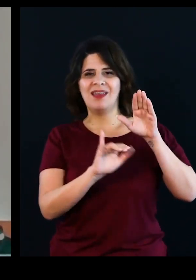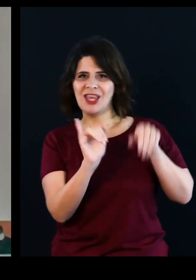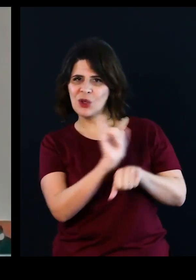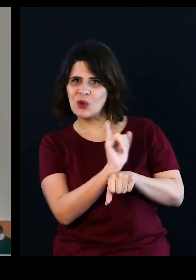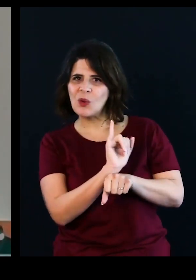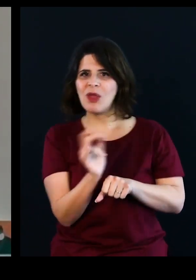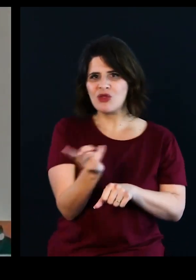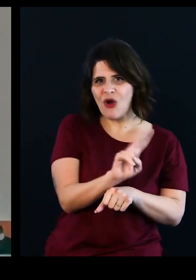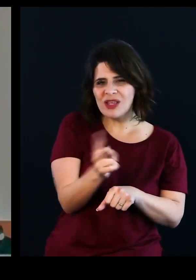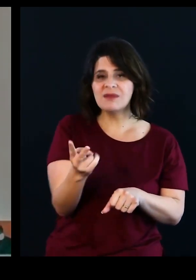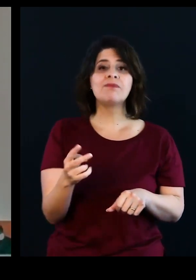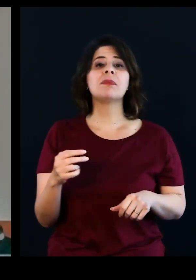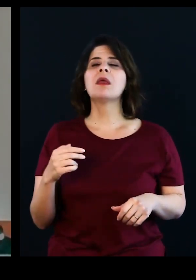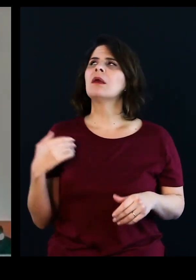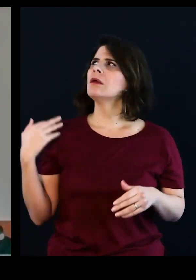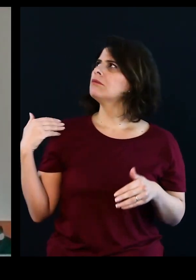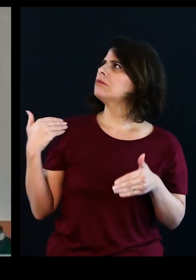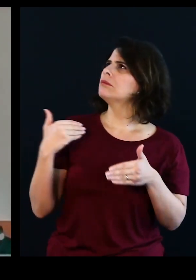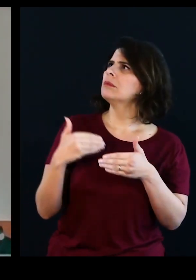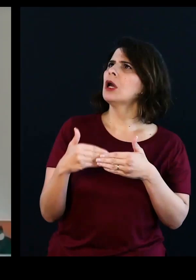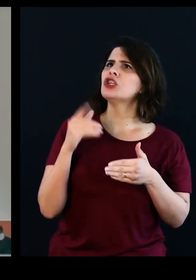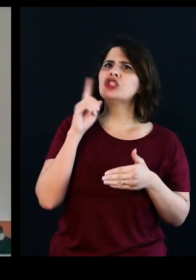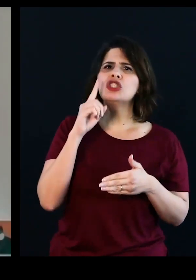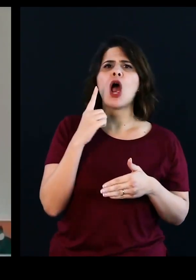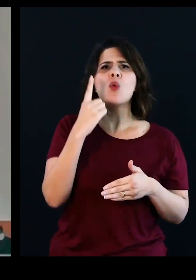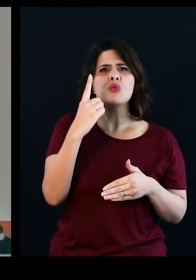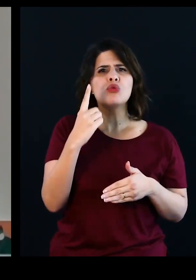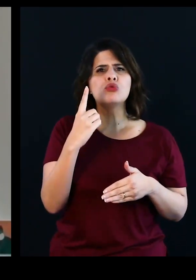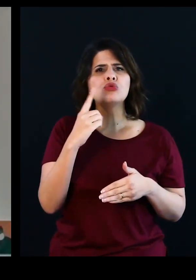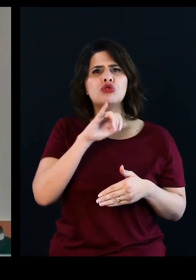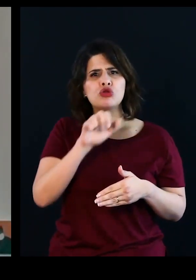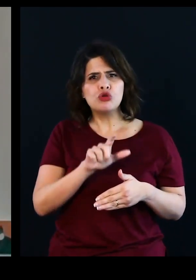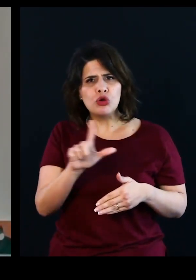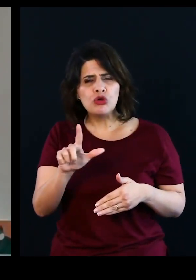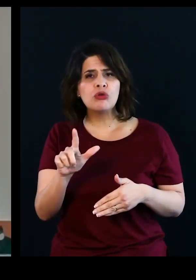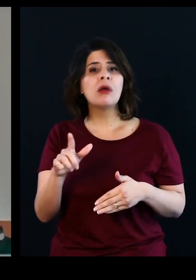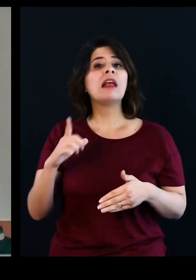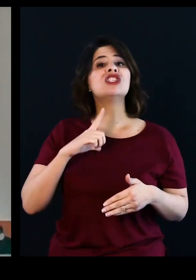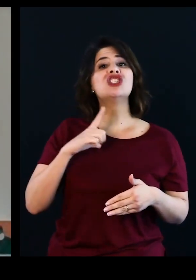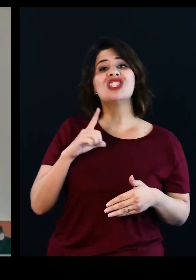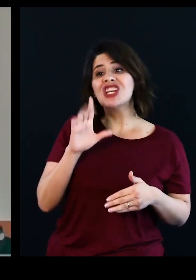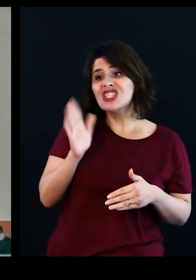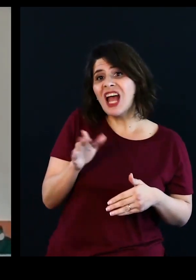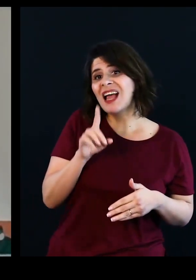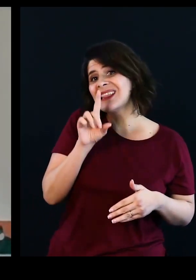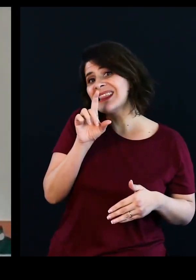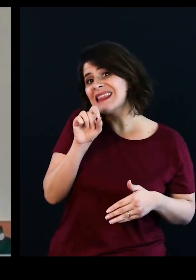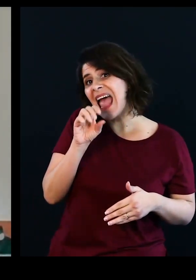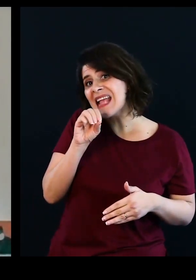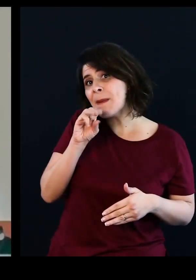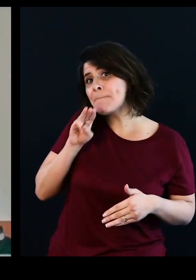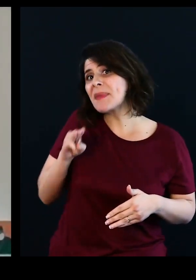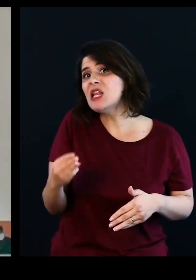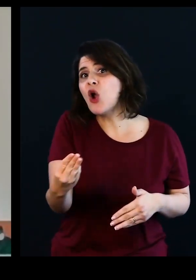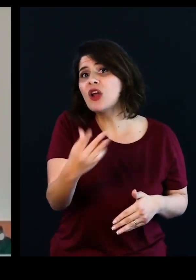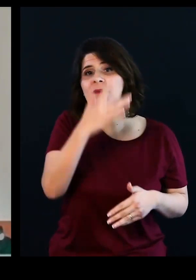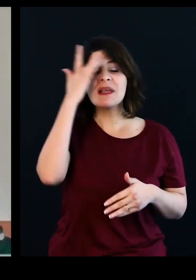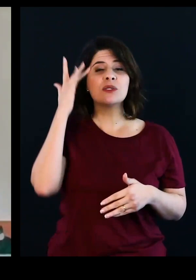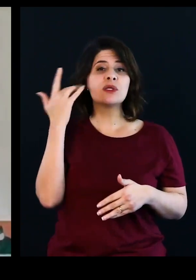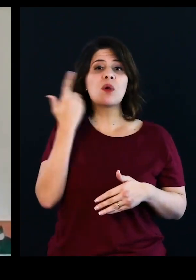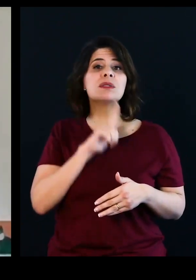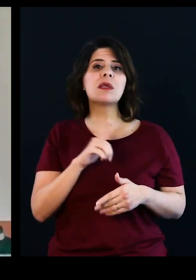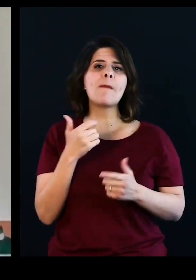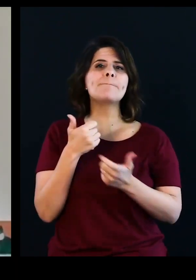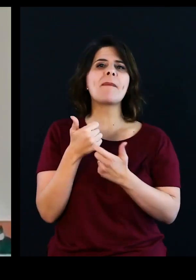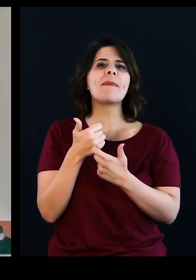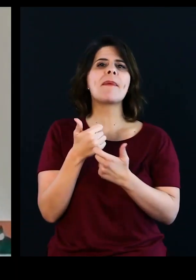até o dia 1º de julho, nós estávamos perto de 10 milhões de pessoas alcançadas. Isso é um número muito